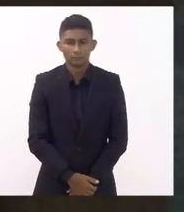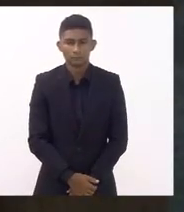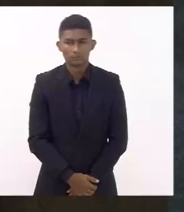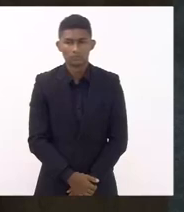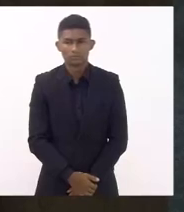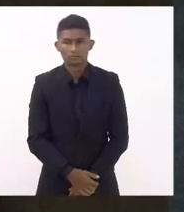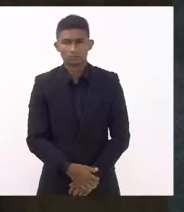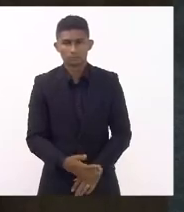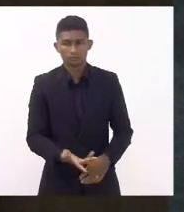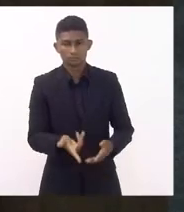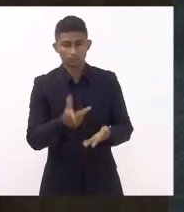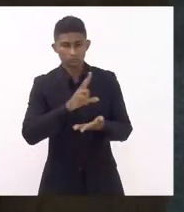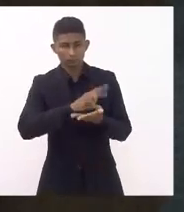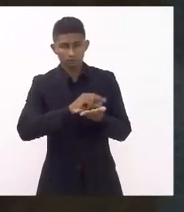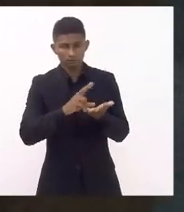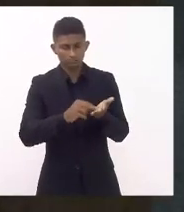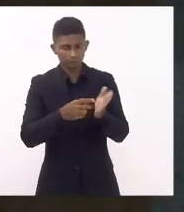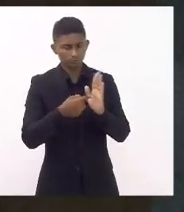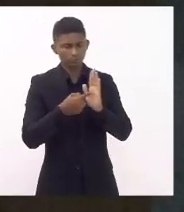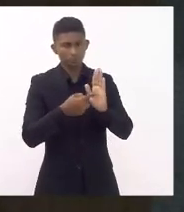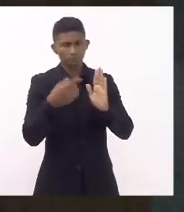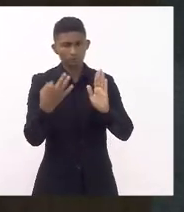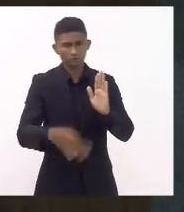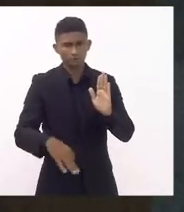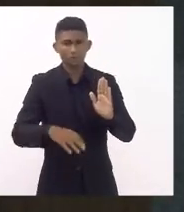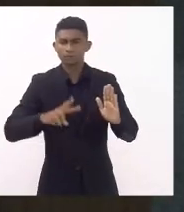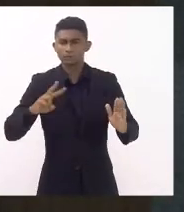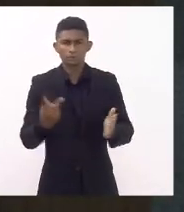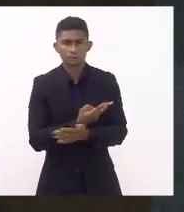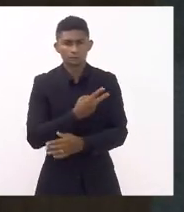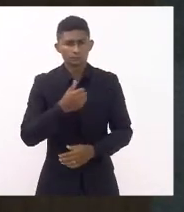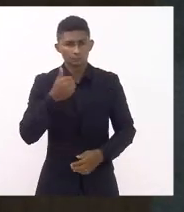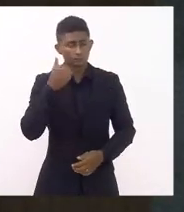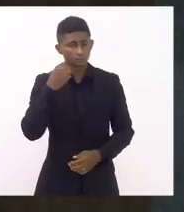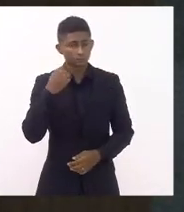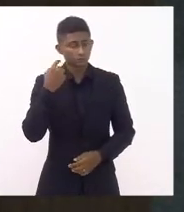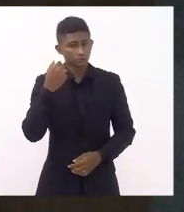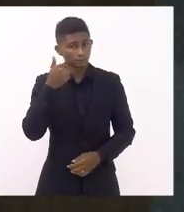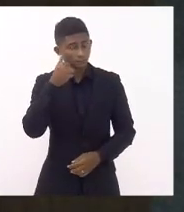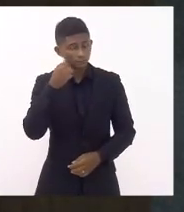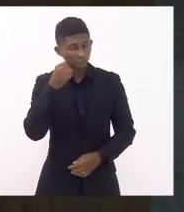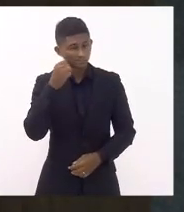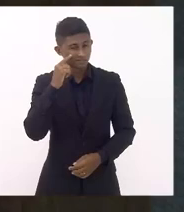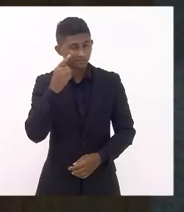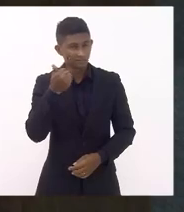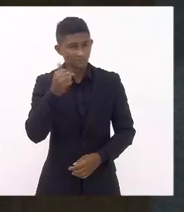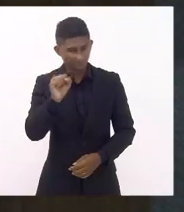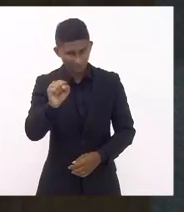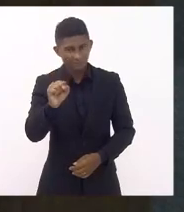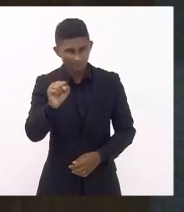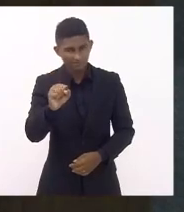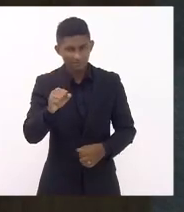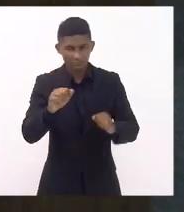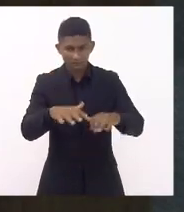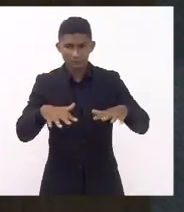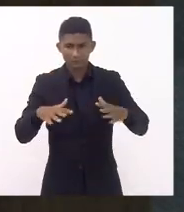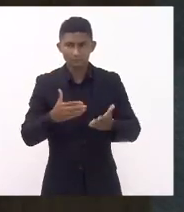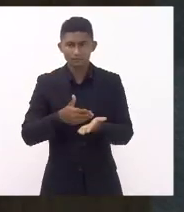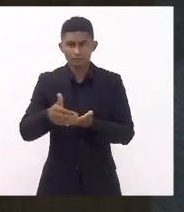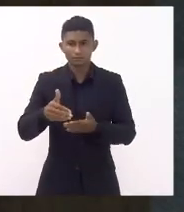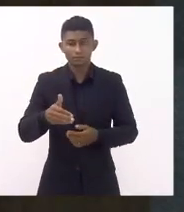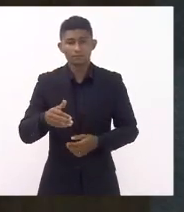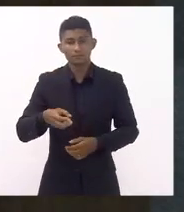A ata reflete com exatidão o ocorrido na 18ª sessão extraordinária, que, iniciada às 16 horas e 33